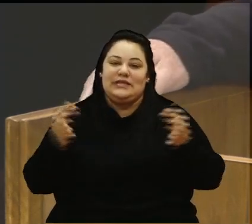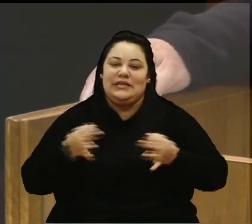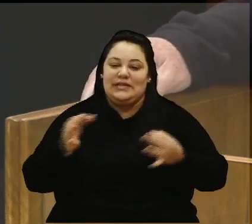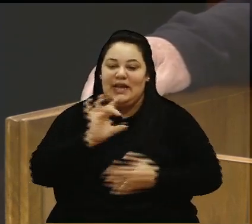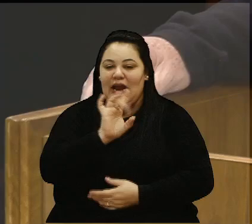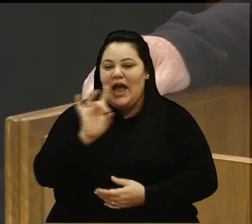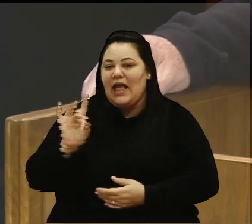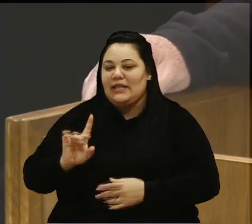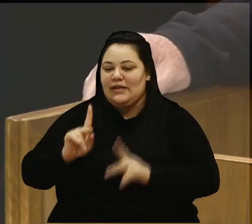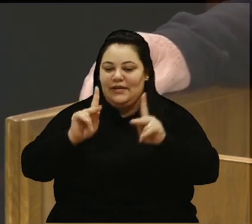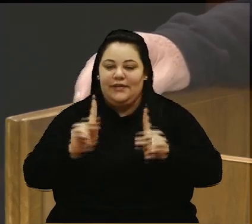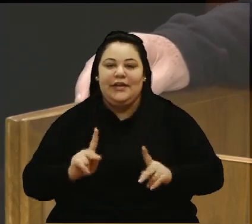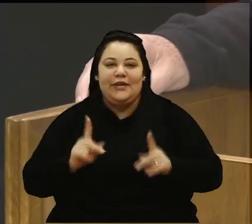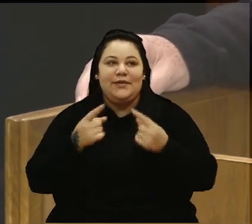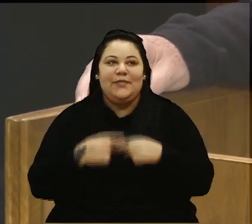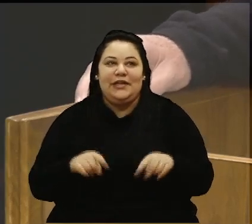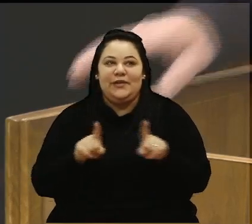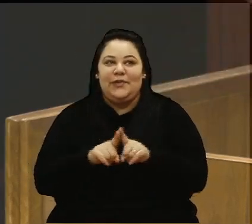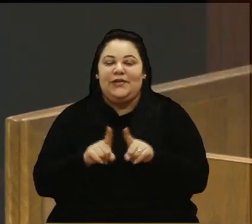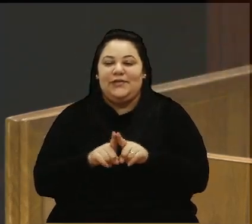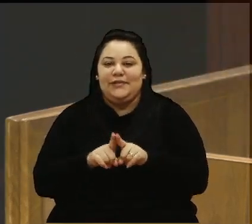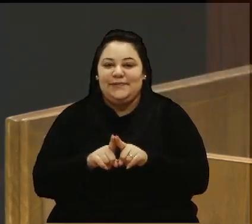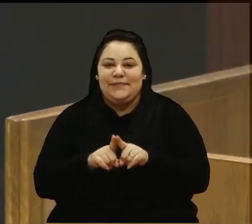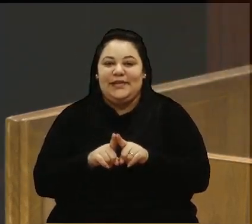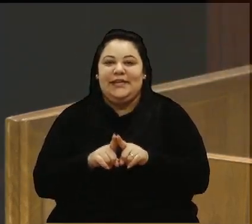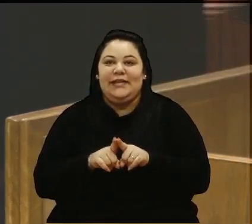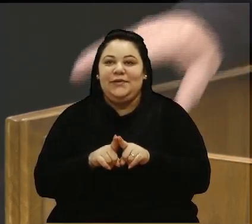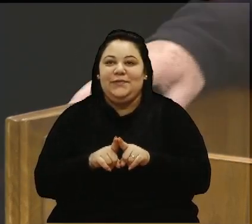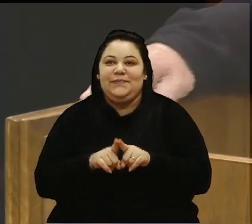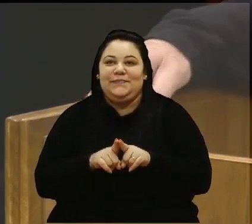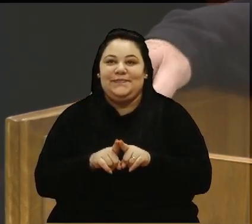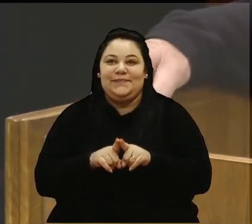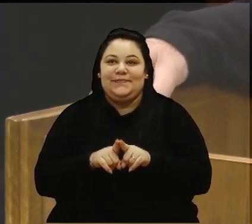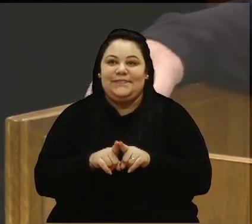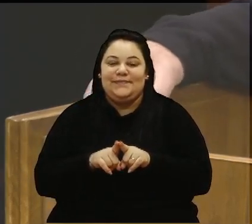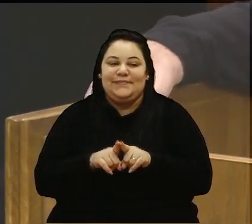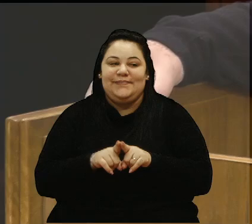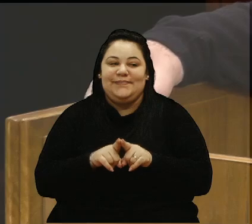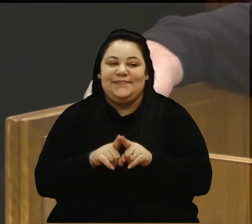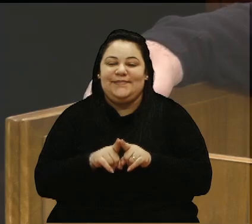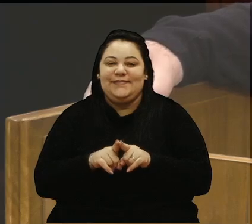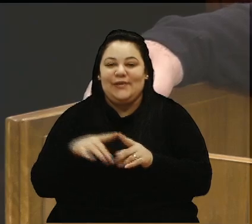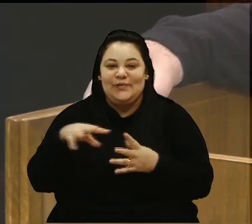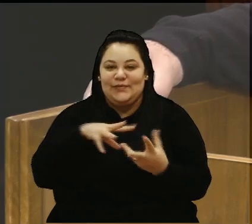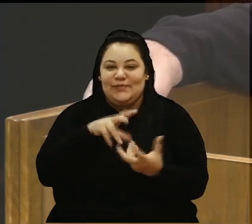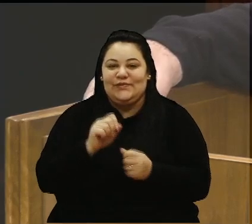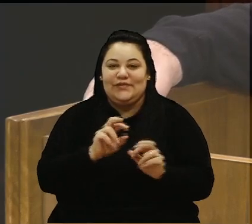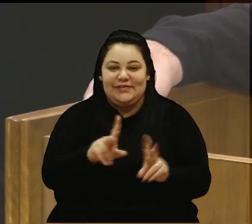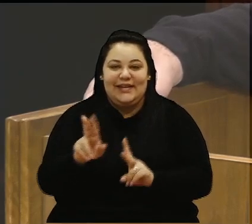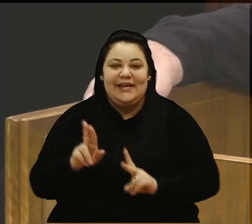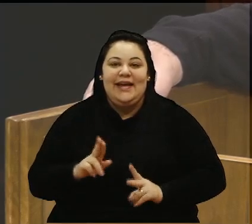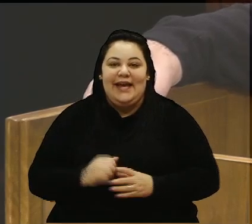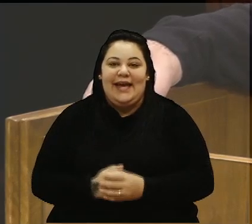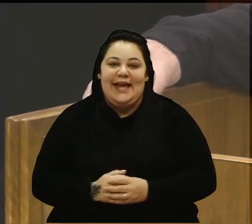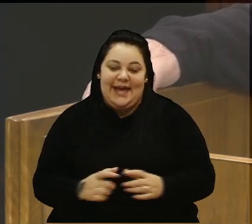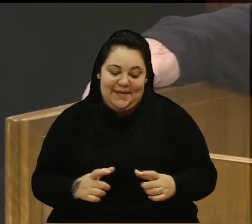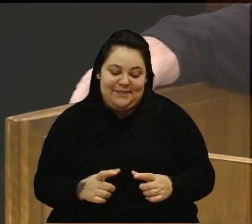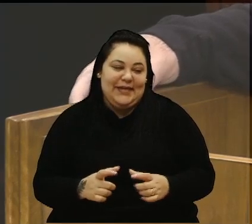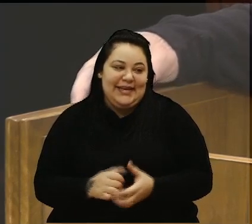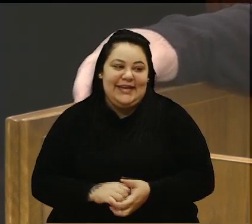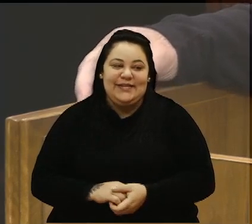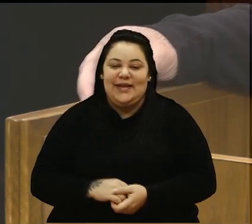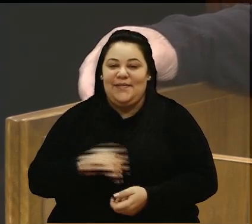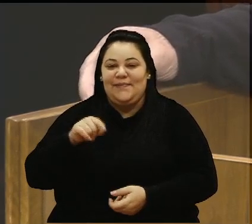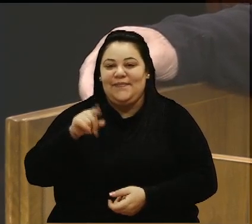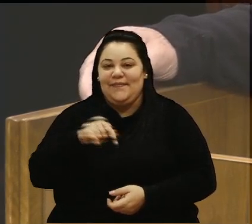é um mundo diferente, né? Cada pessoa é um universo diferente, né? Então, é uma temática